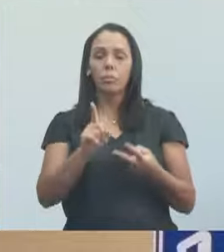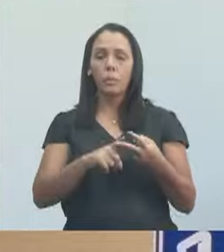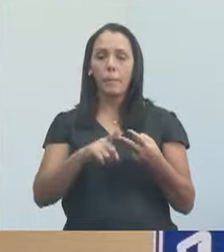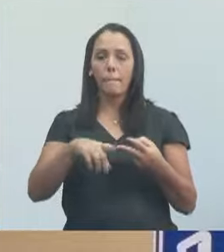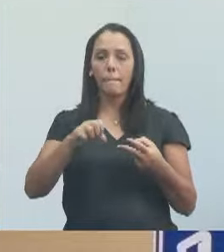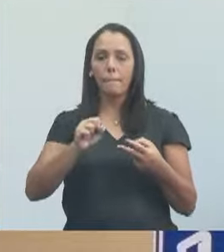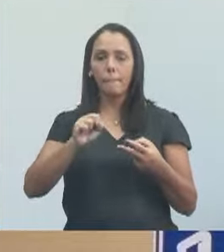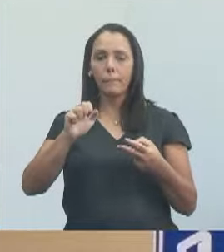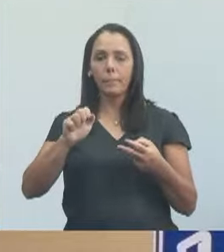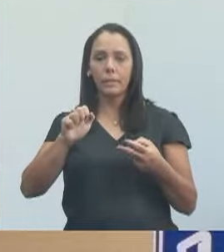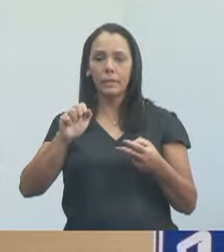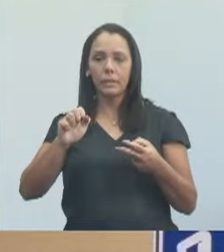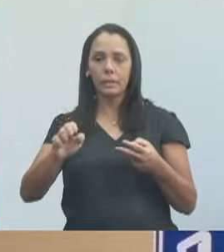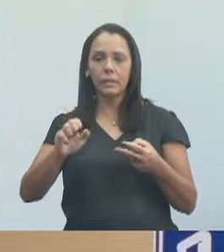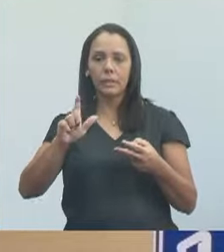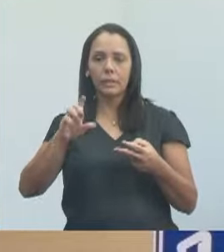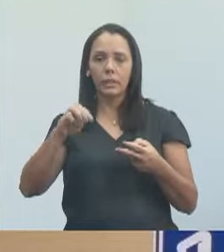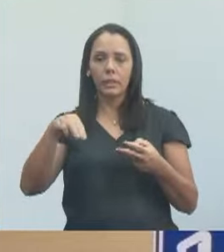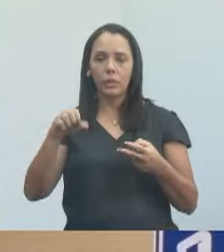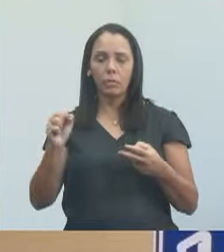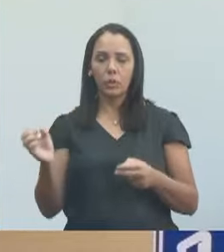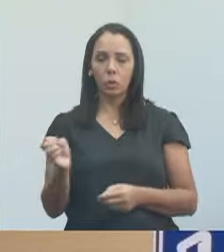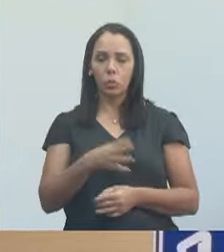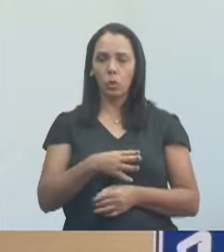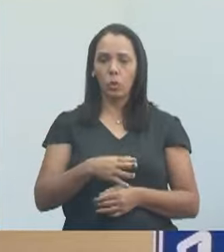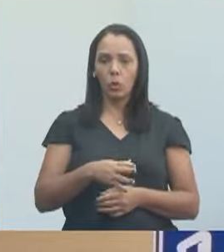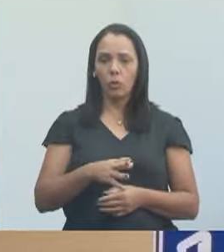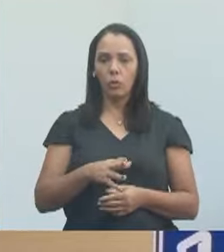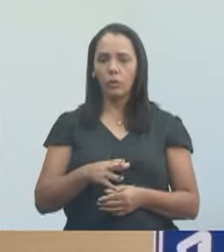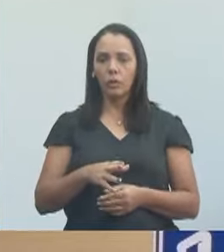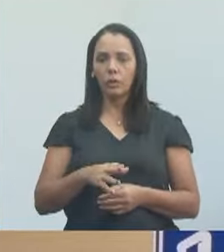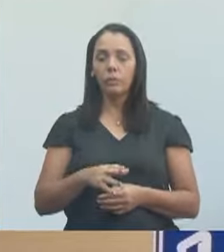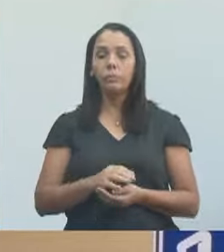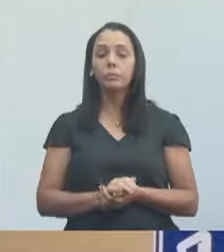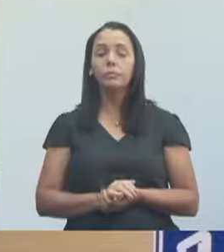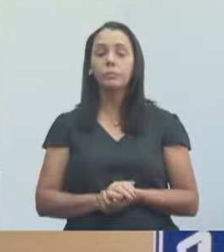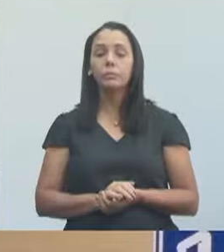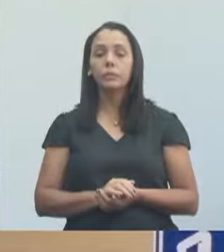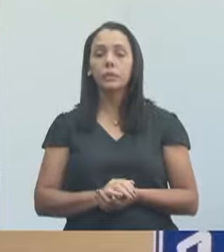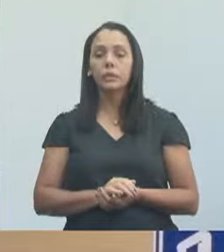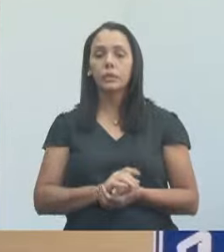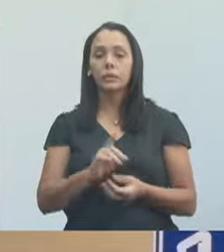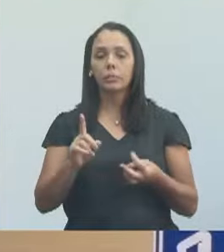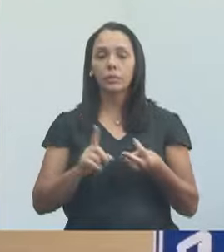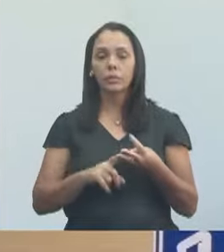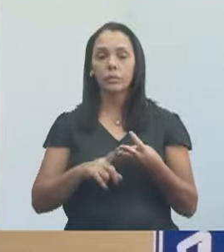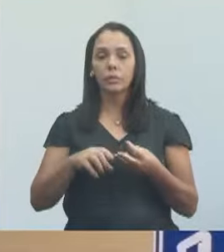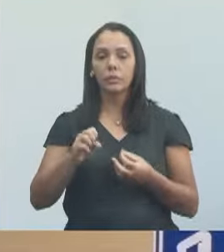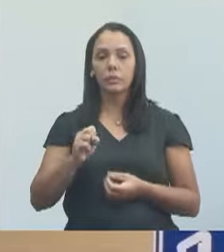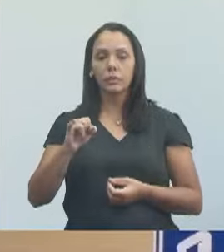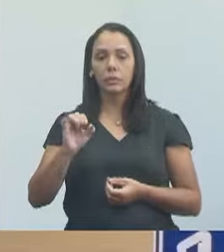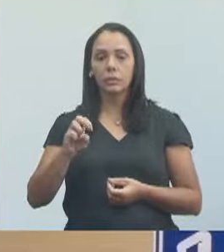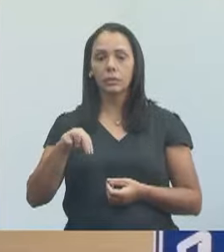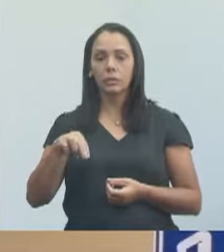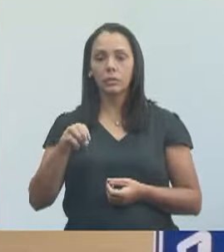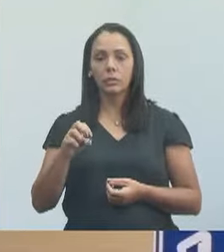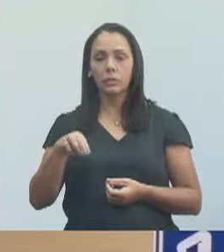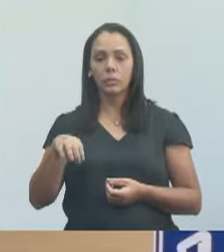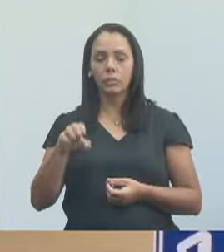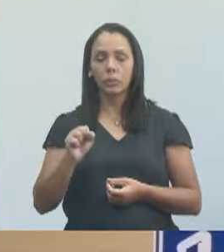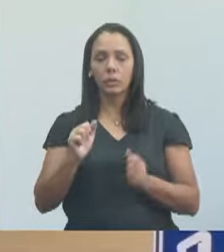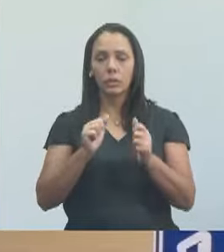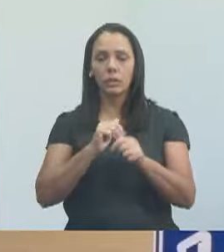chegando agora, tá? A Selma também super empenhada aí na causa. E a Simone, que não tem nem que falar da Simone, que ela tá comigo na